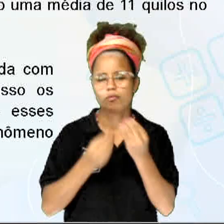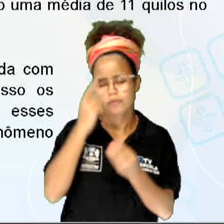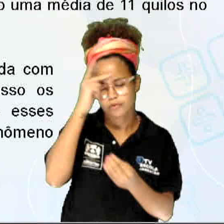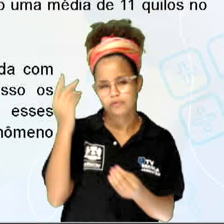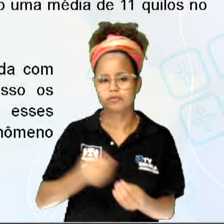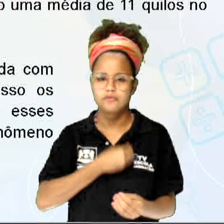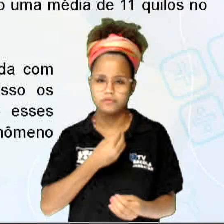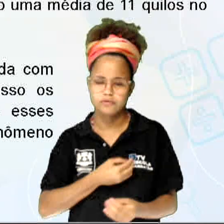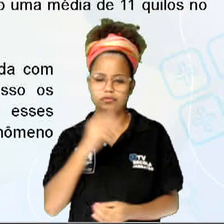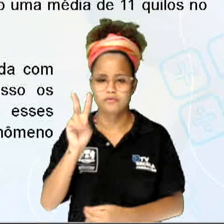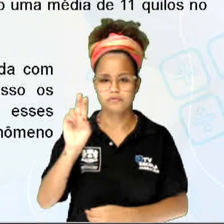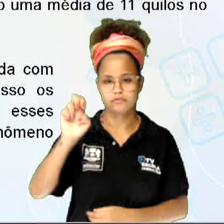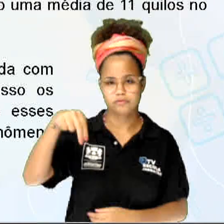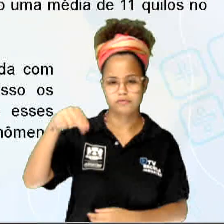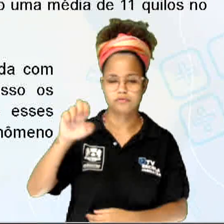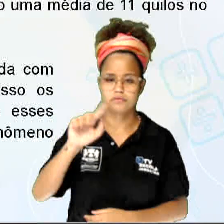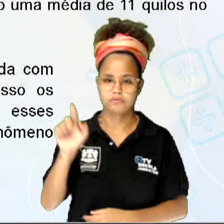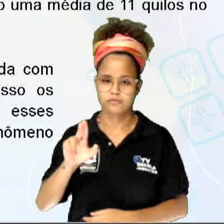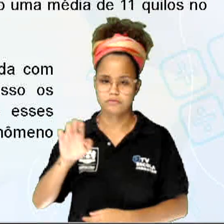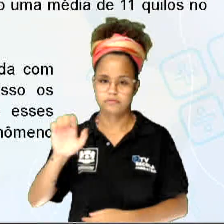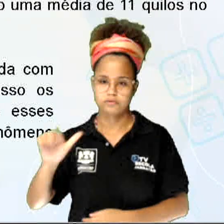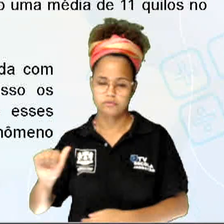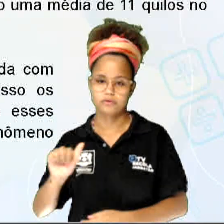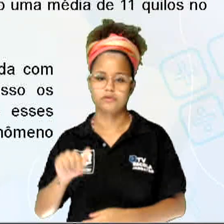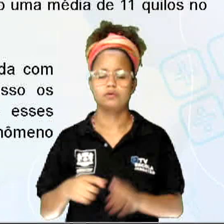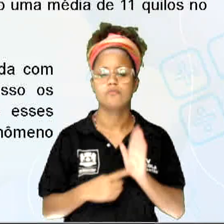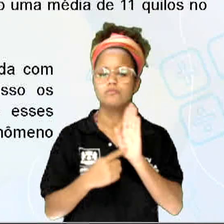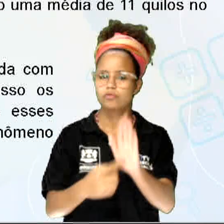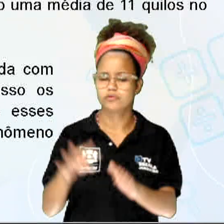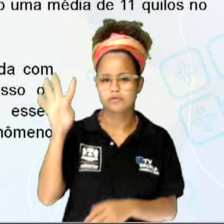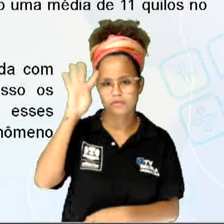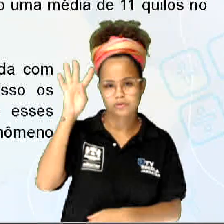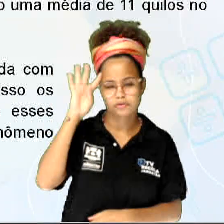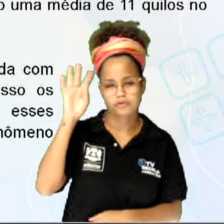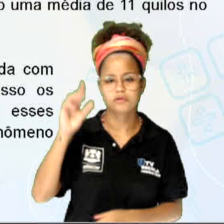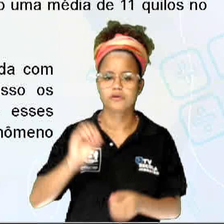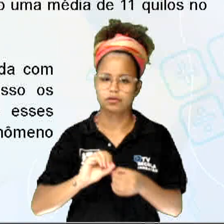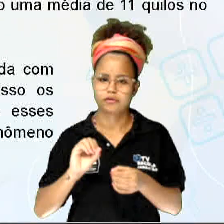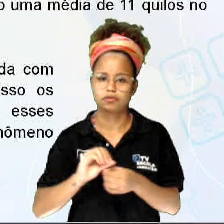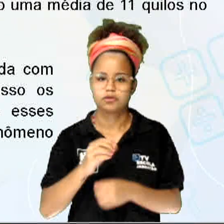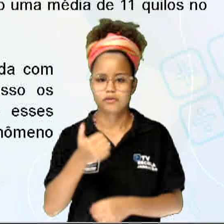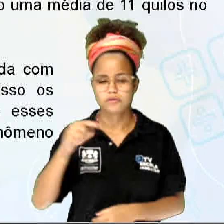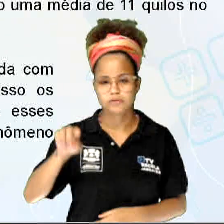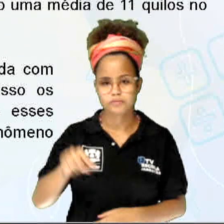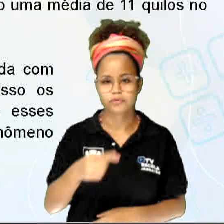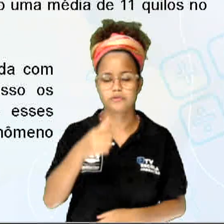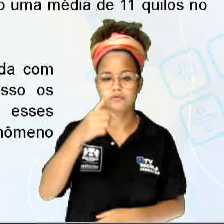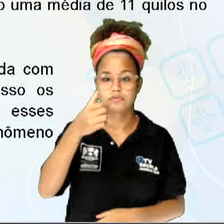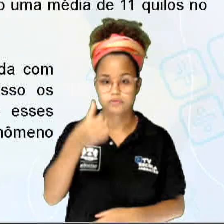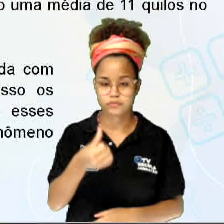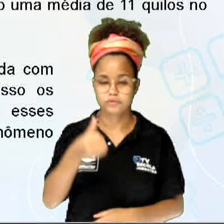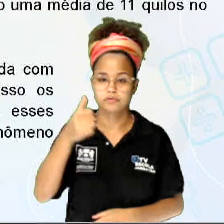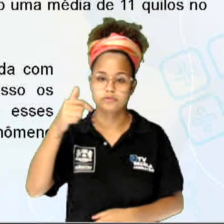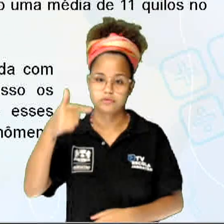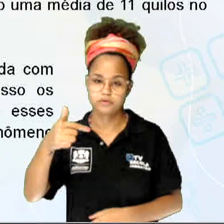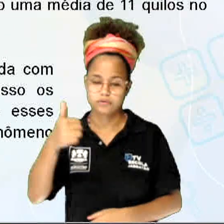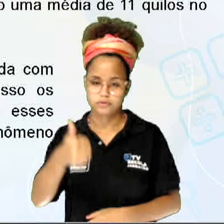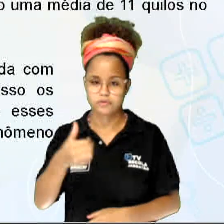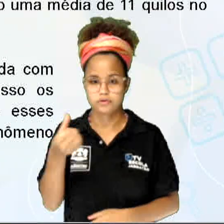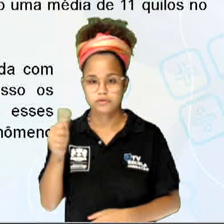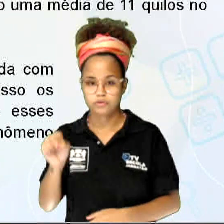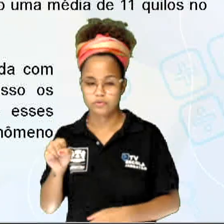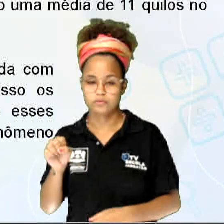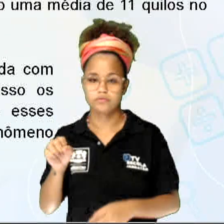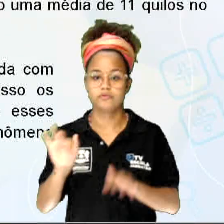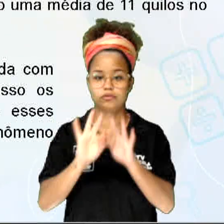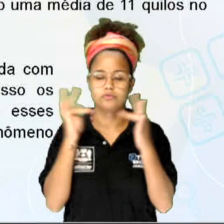Venezuela, ENCOV, apresentada nesta quarta-feira e realizada com 6.168 famílias de todo o